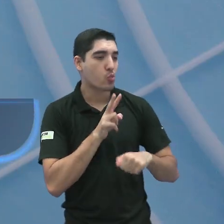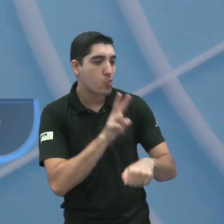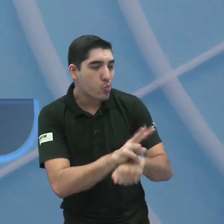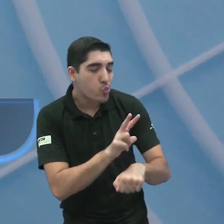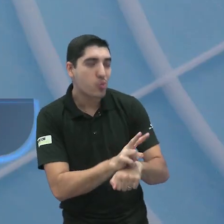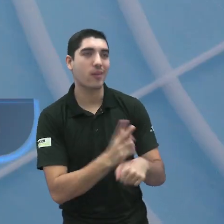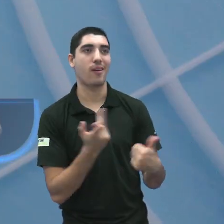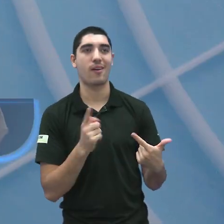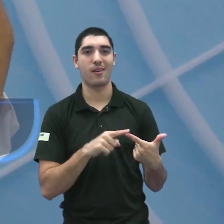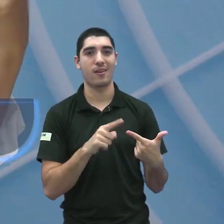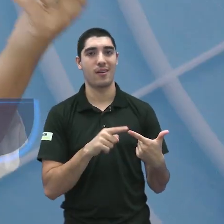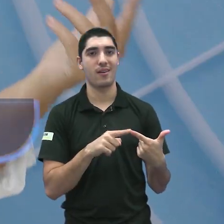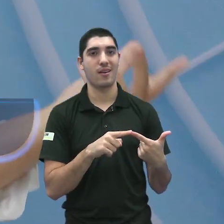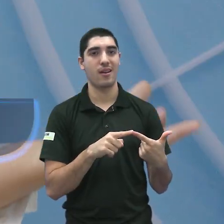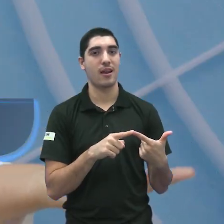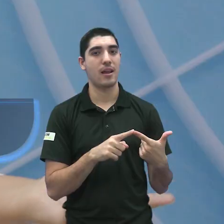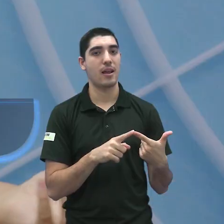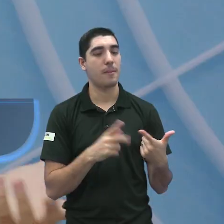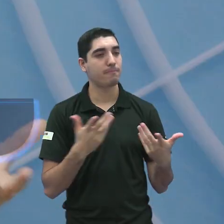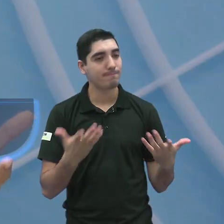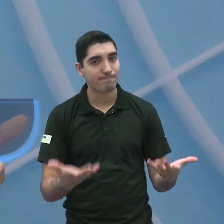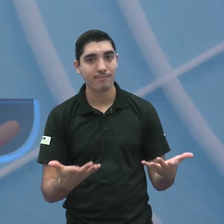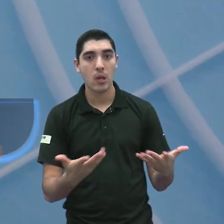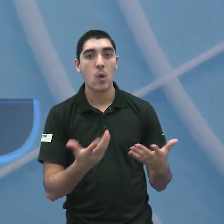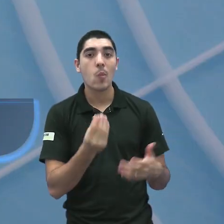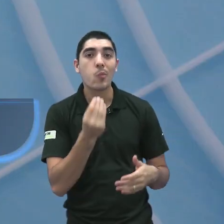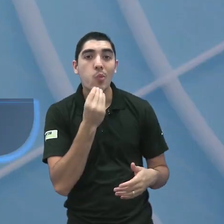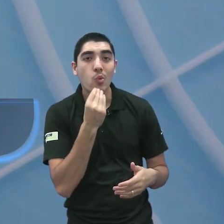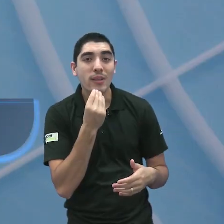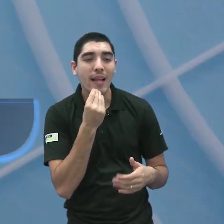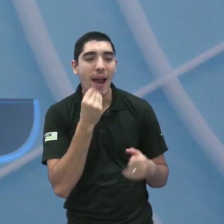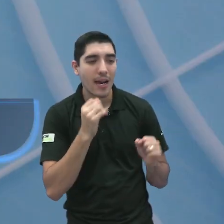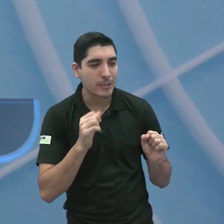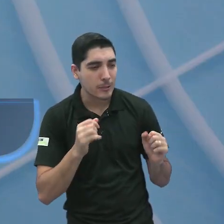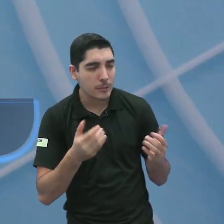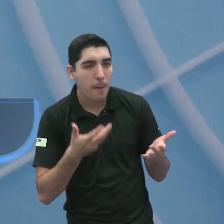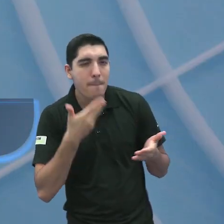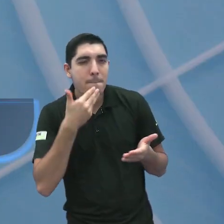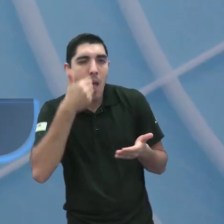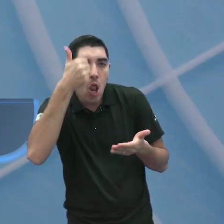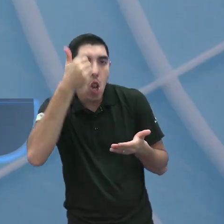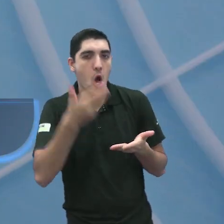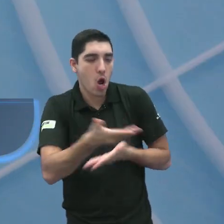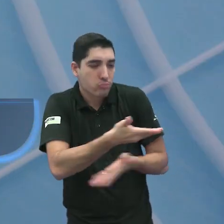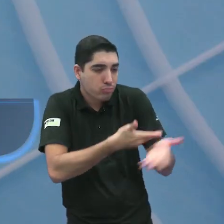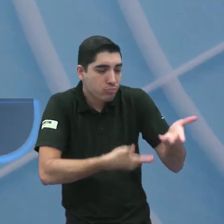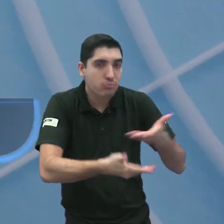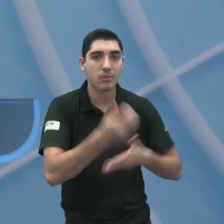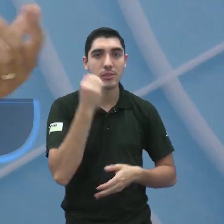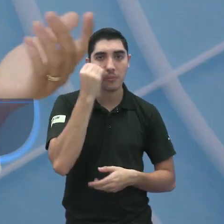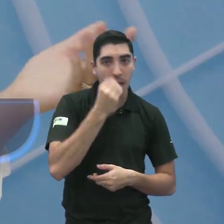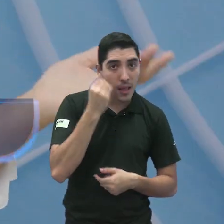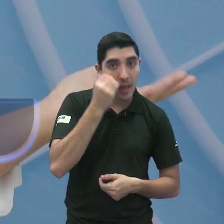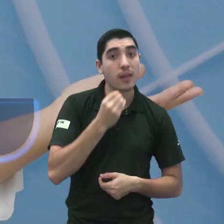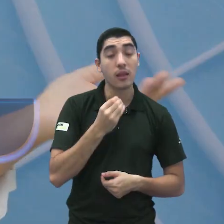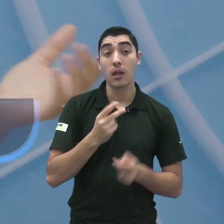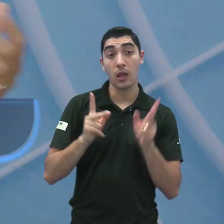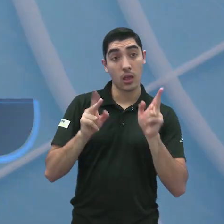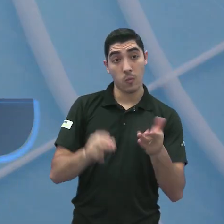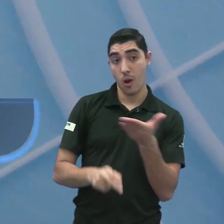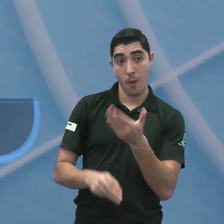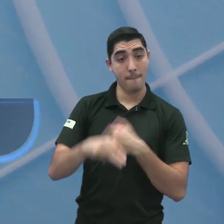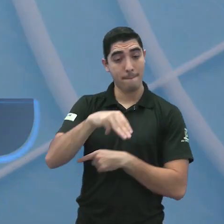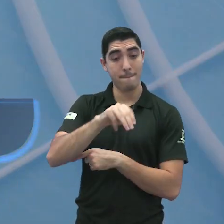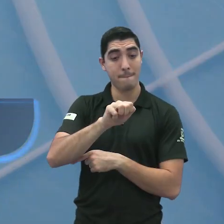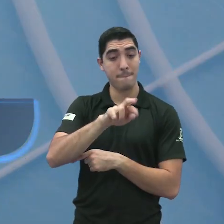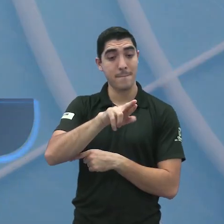de trazer melhores condições, até por aquilo que ela viveu e por aquilo que ela quer, né? Assim como a Maria Eduarda falou,